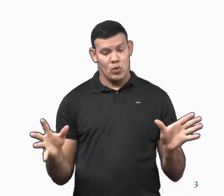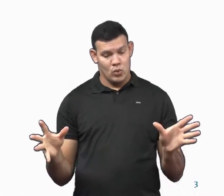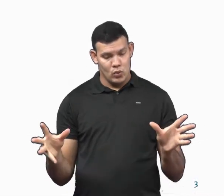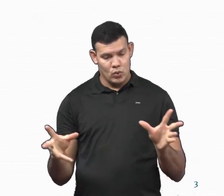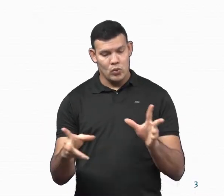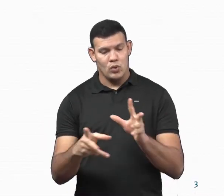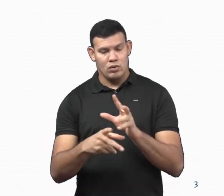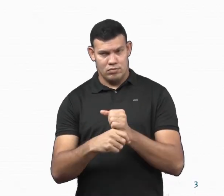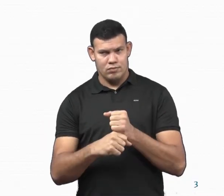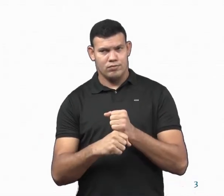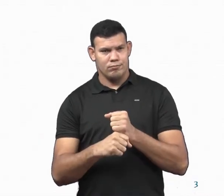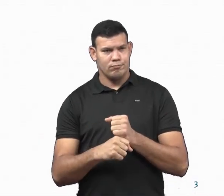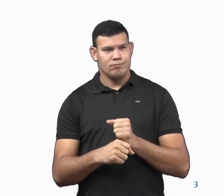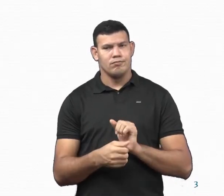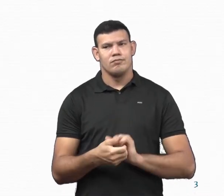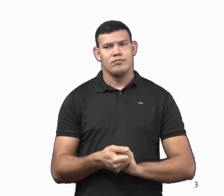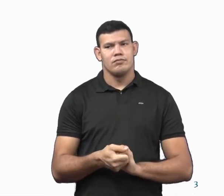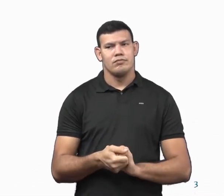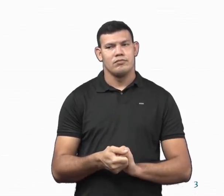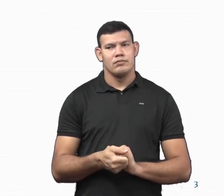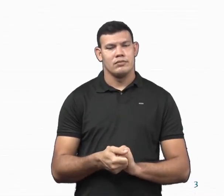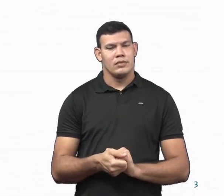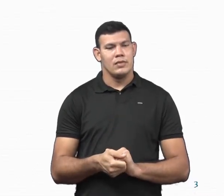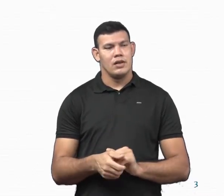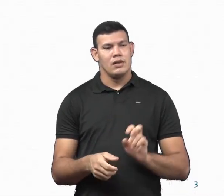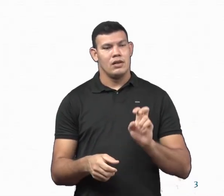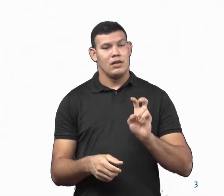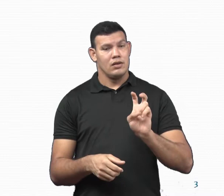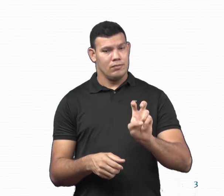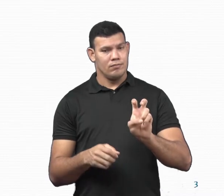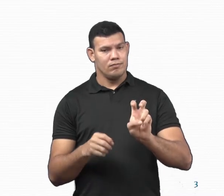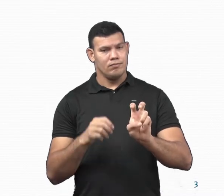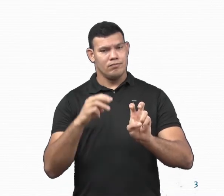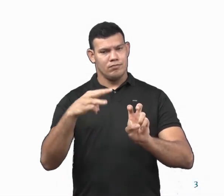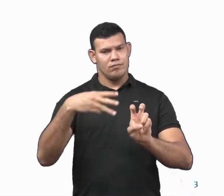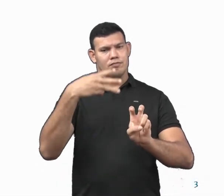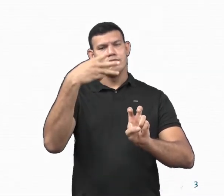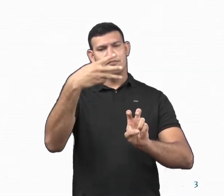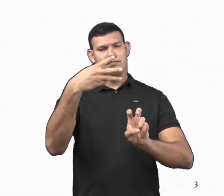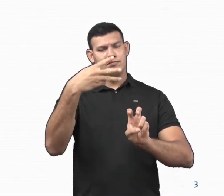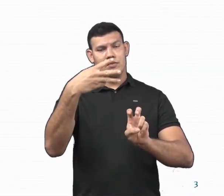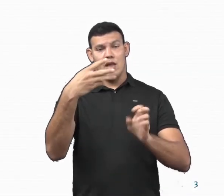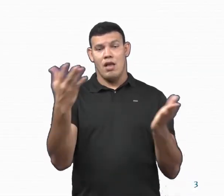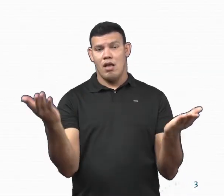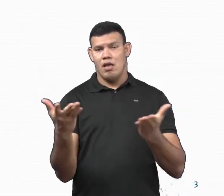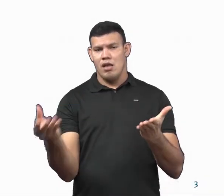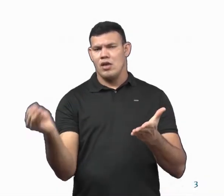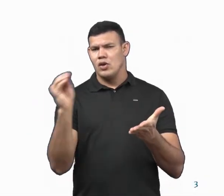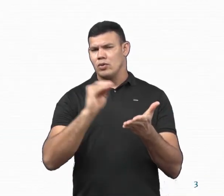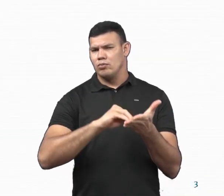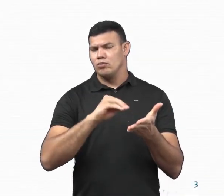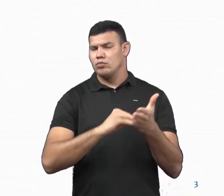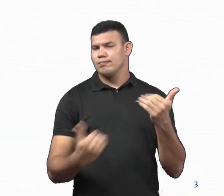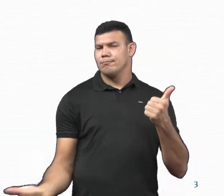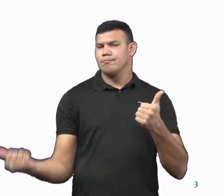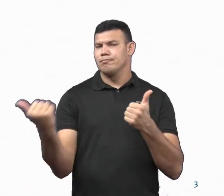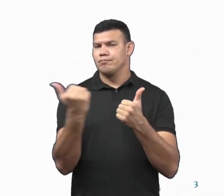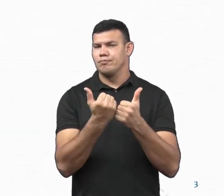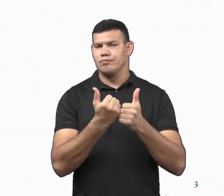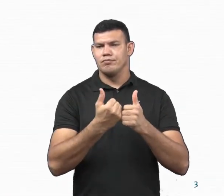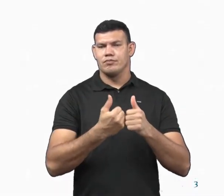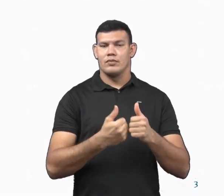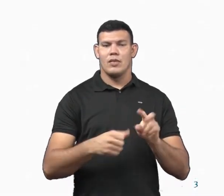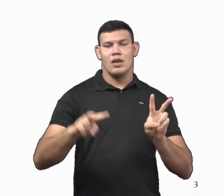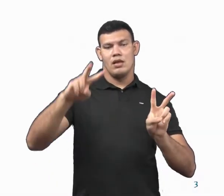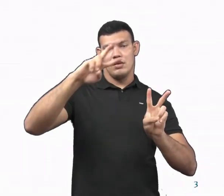3 mesmo, vai ficar todos juntos 5 elevado a 3. E eu substituo esse 5 elevado a 3 eu substituo